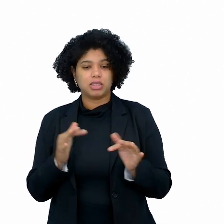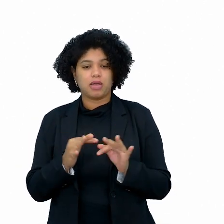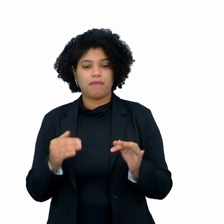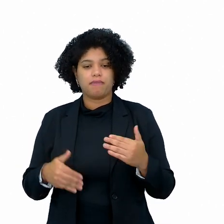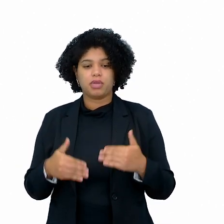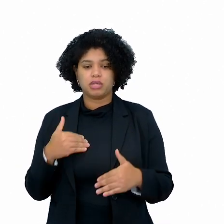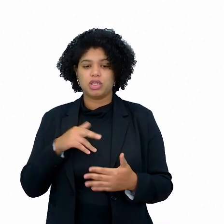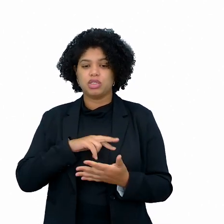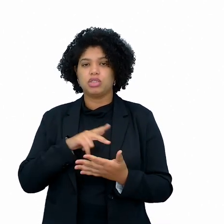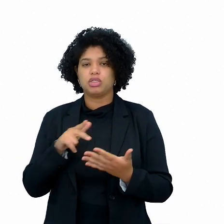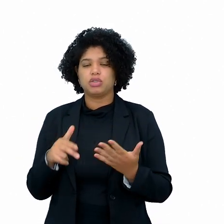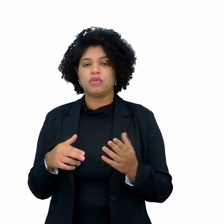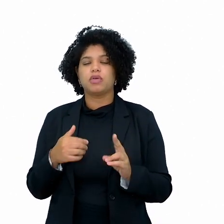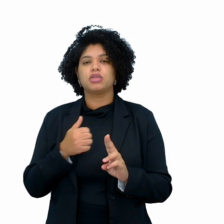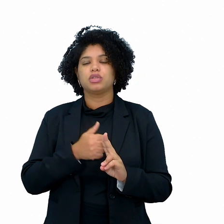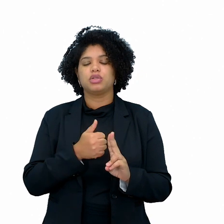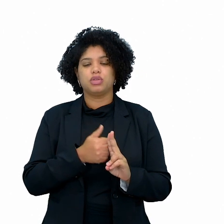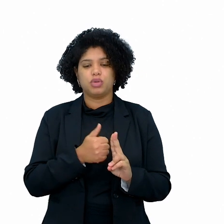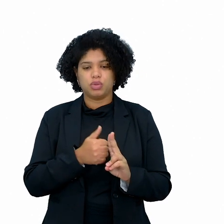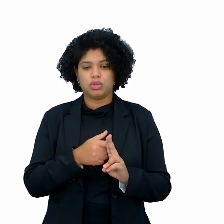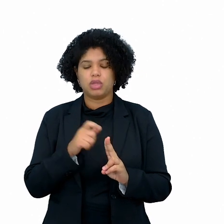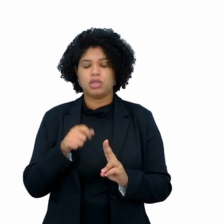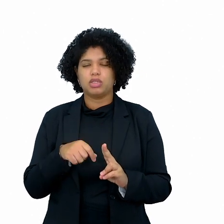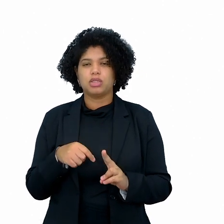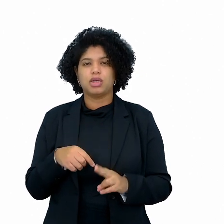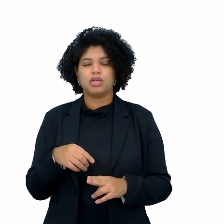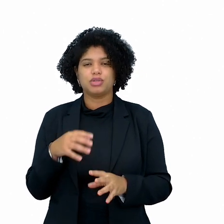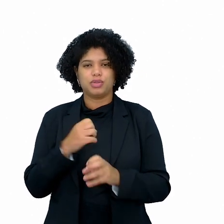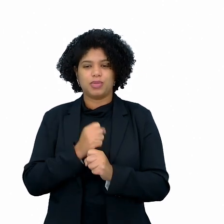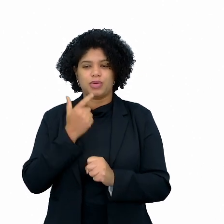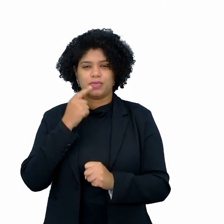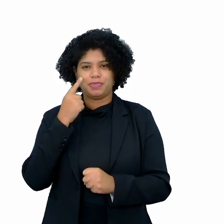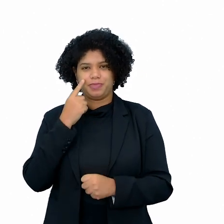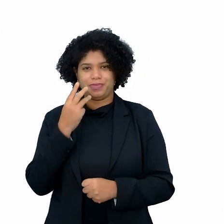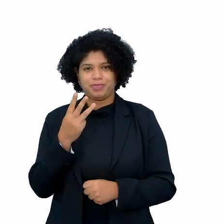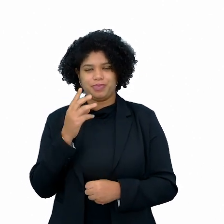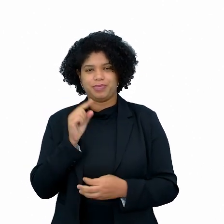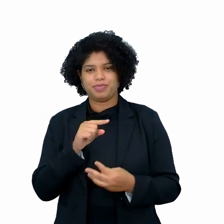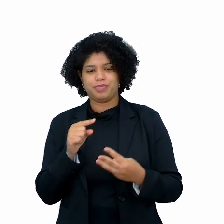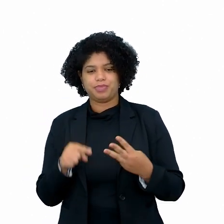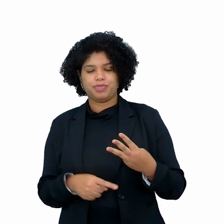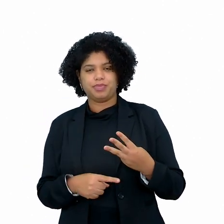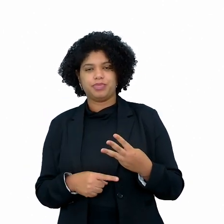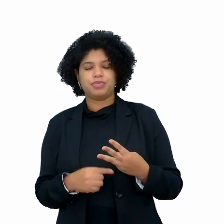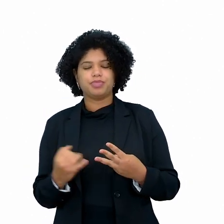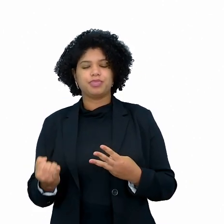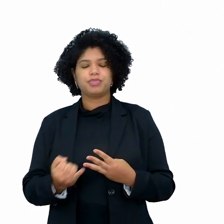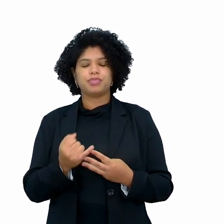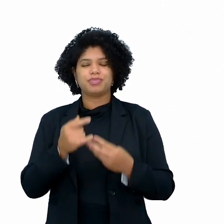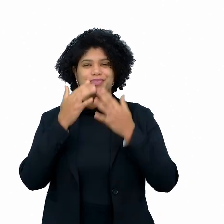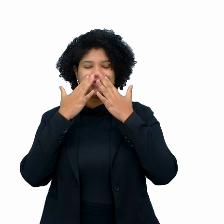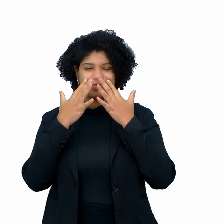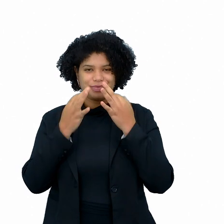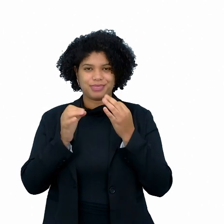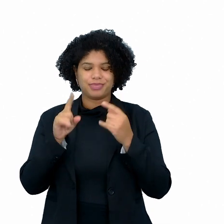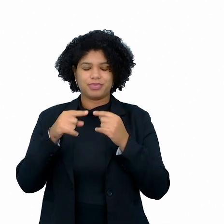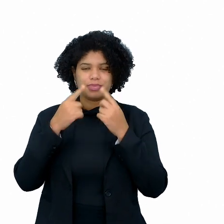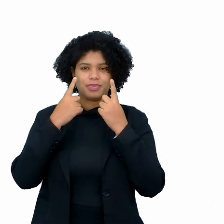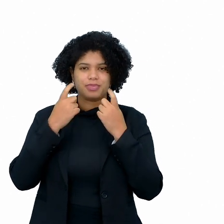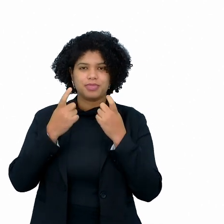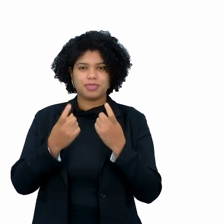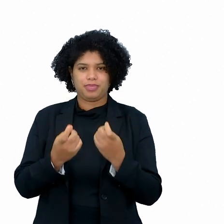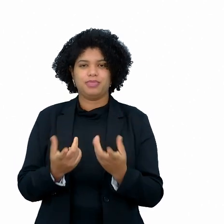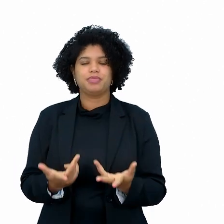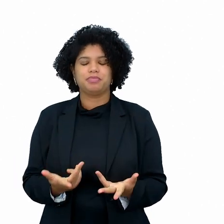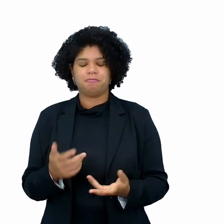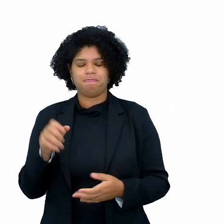diversas unidades de medida. Então, esses 3 pontos de atenção são bem interessantes, eu acredito, né,